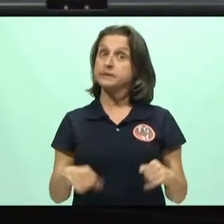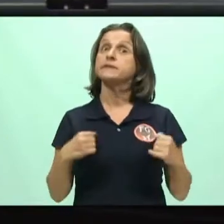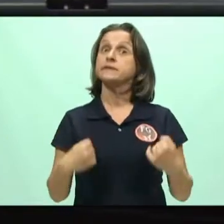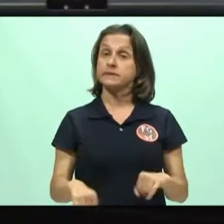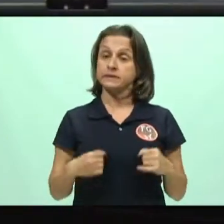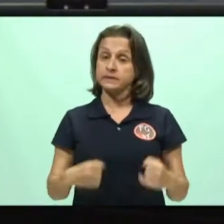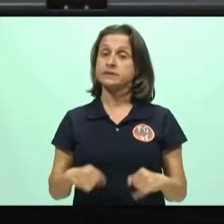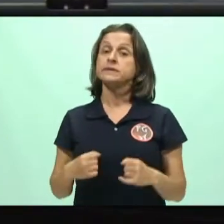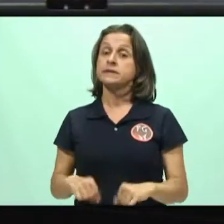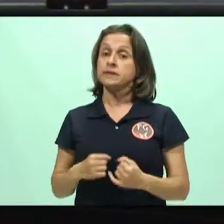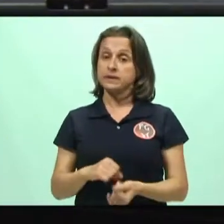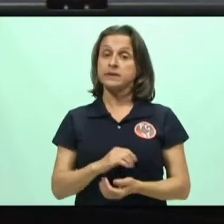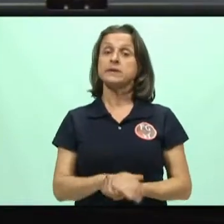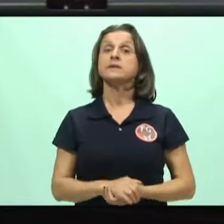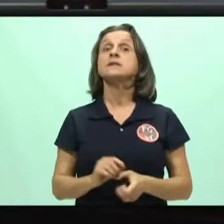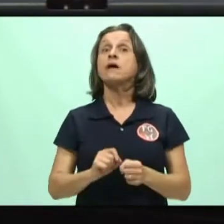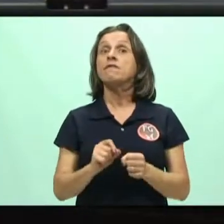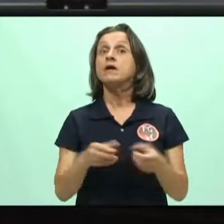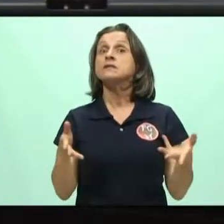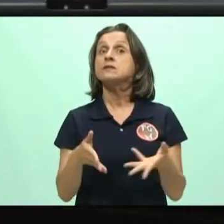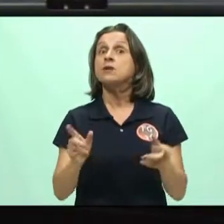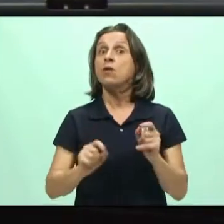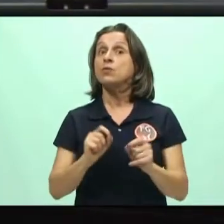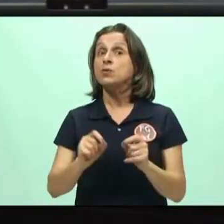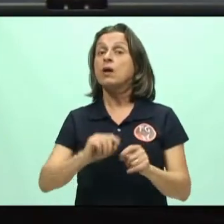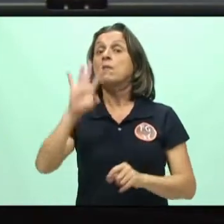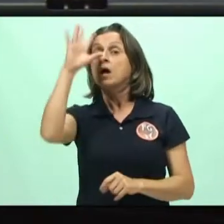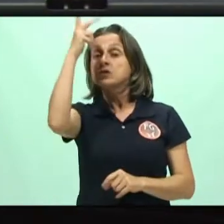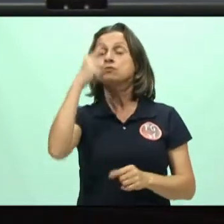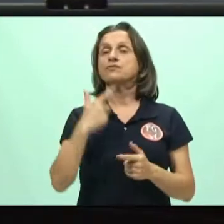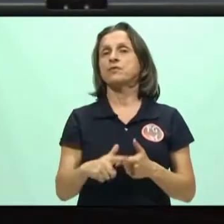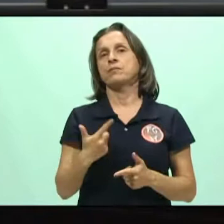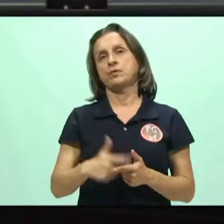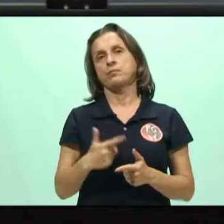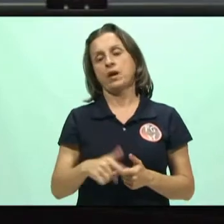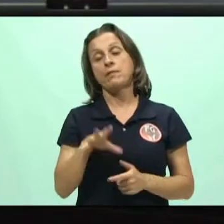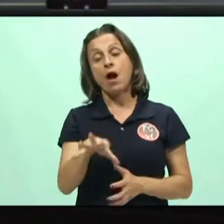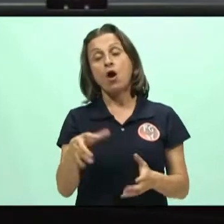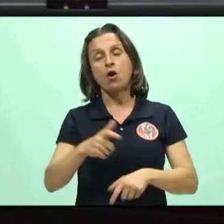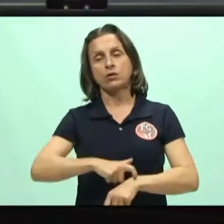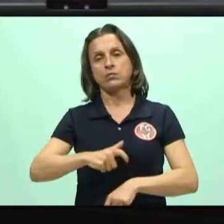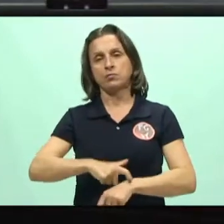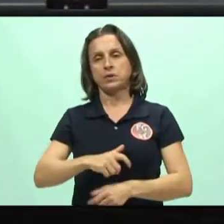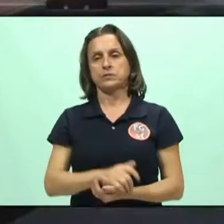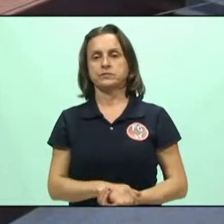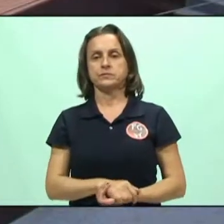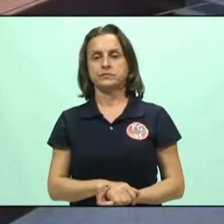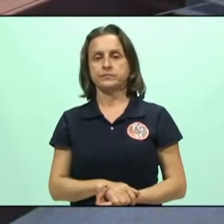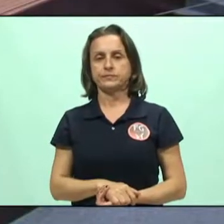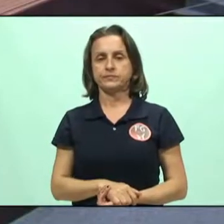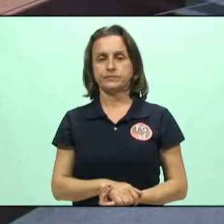vai ter o que tá se fazendo agora é justamente para resolver o problema no momento né